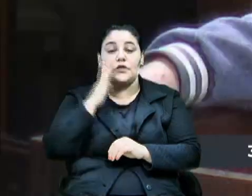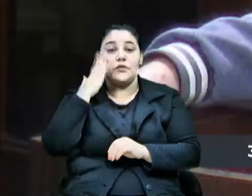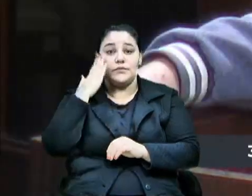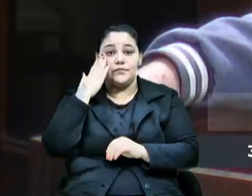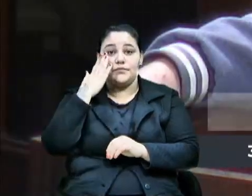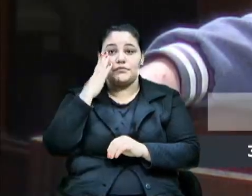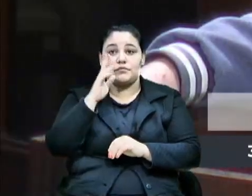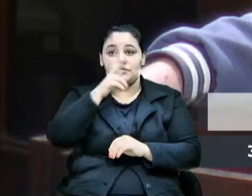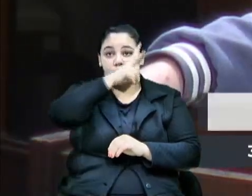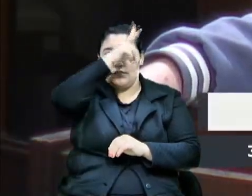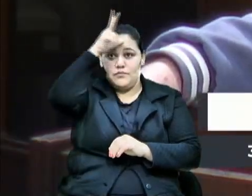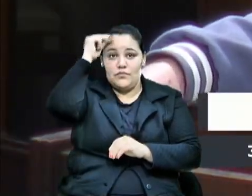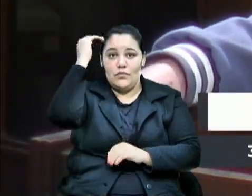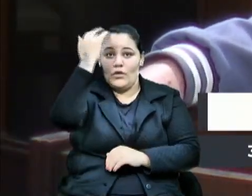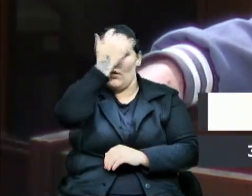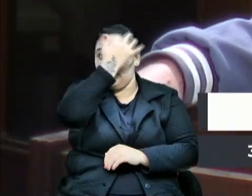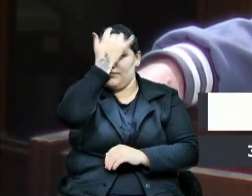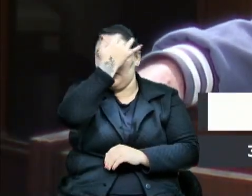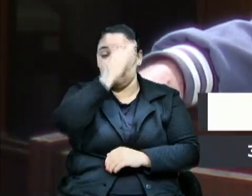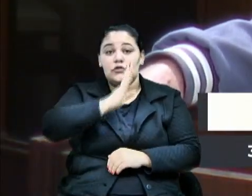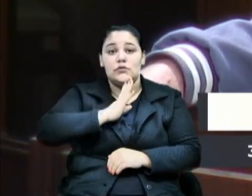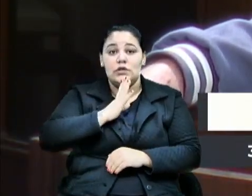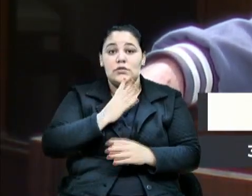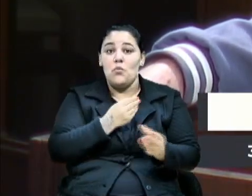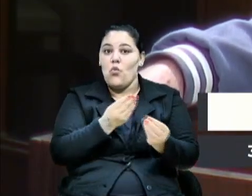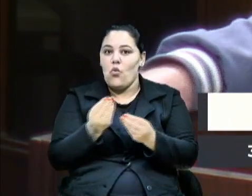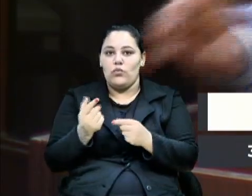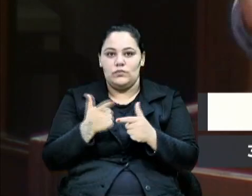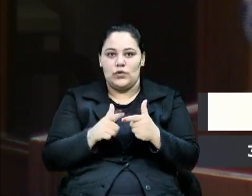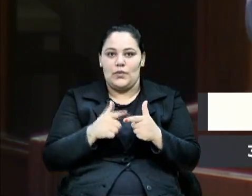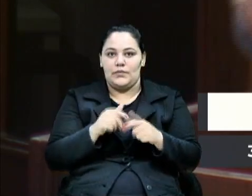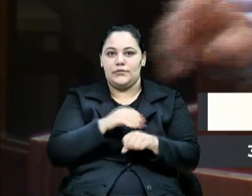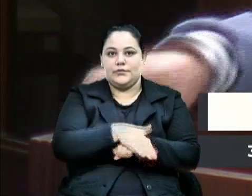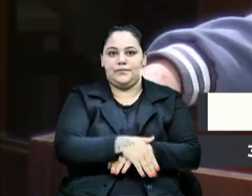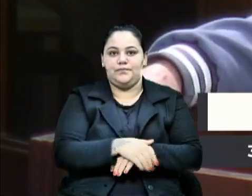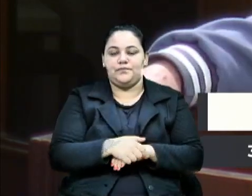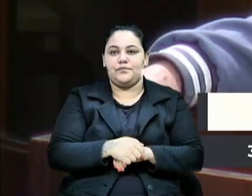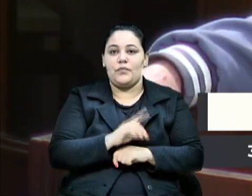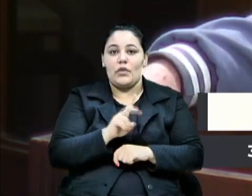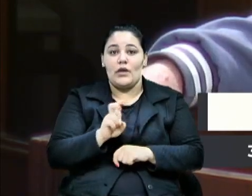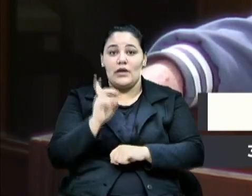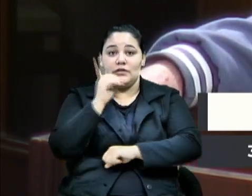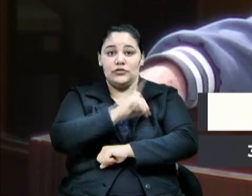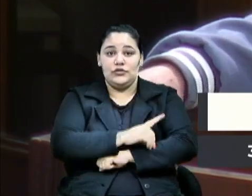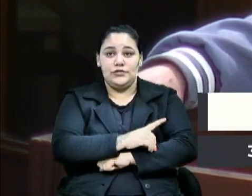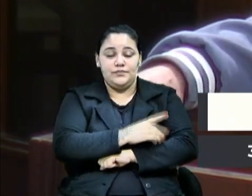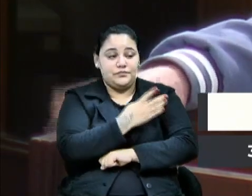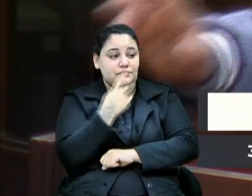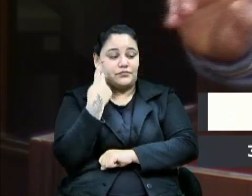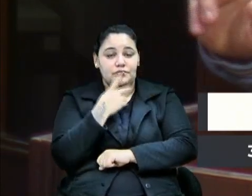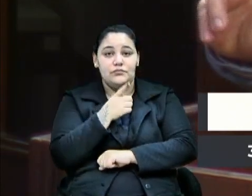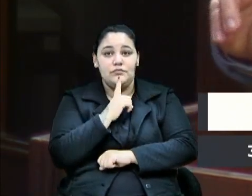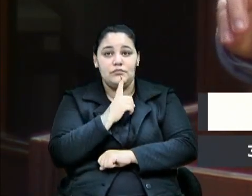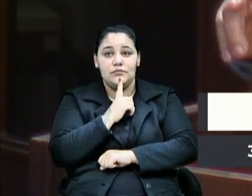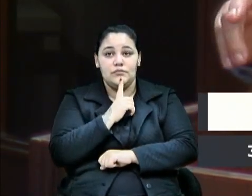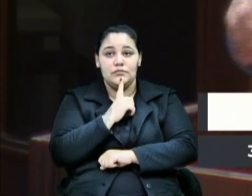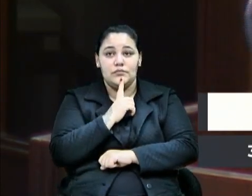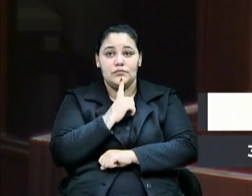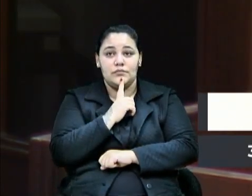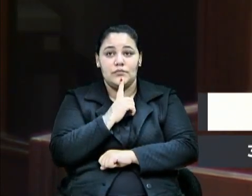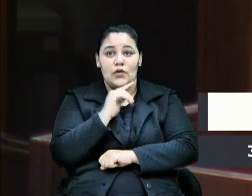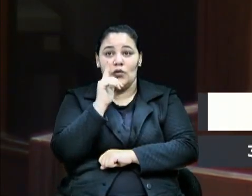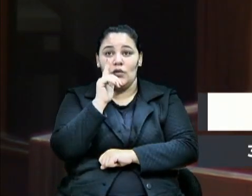Galópolis, já falei e vou repetir quantas vezes for necessário, em 15 dias, vereador Alberto, o Arroio